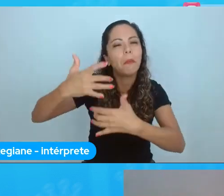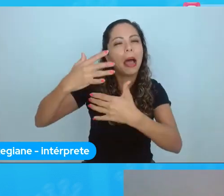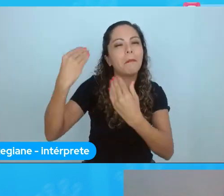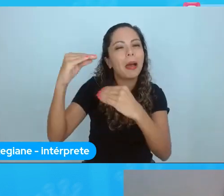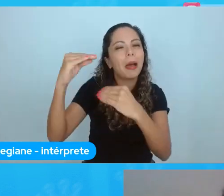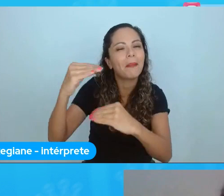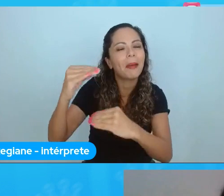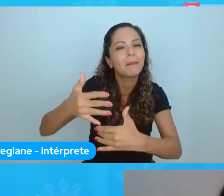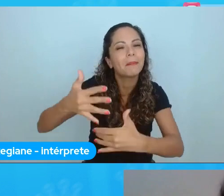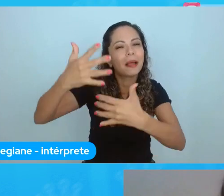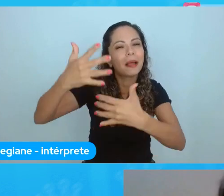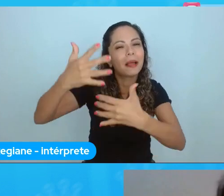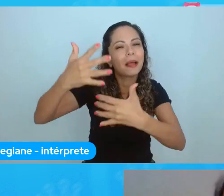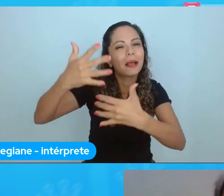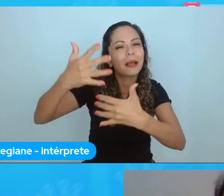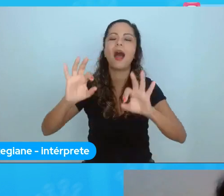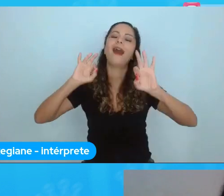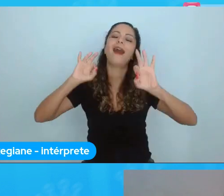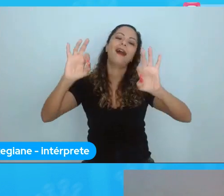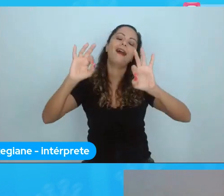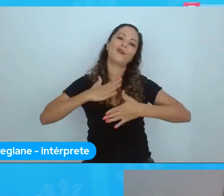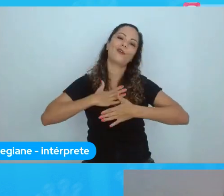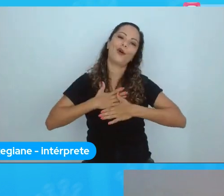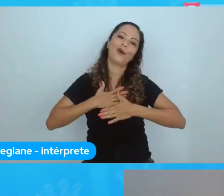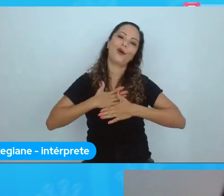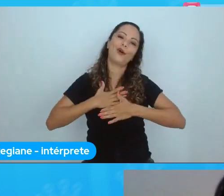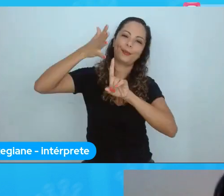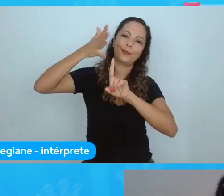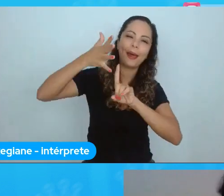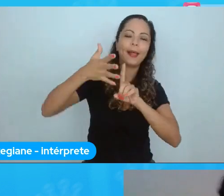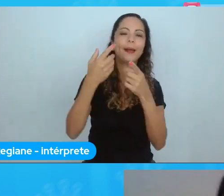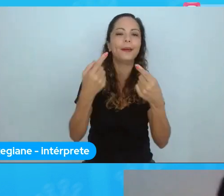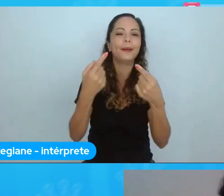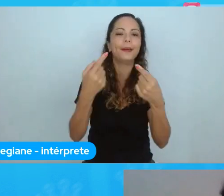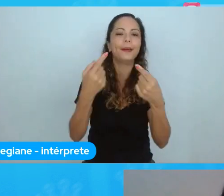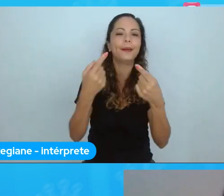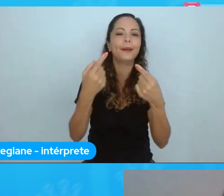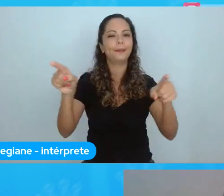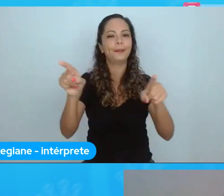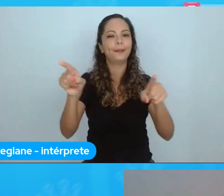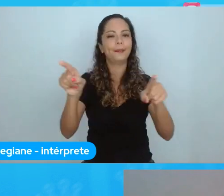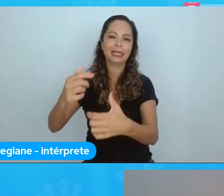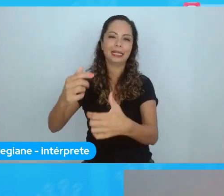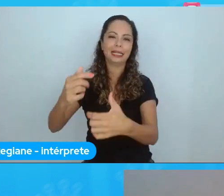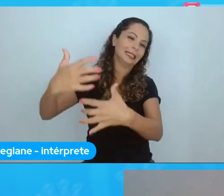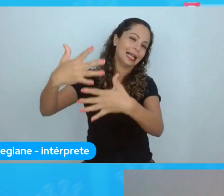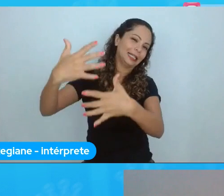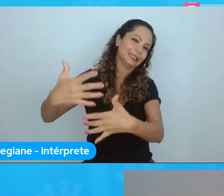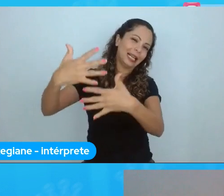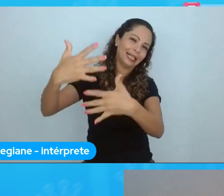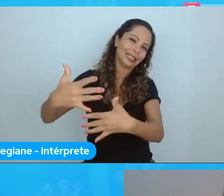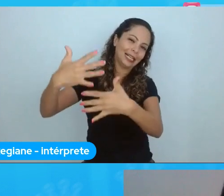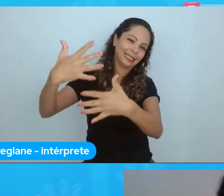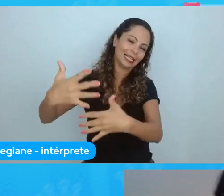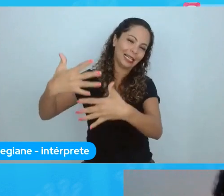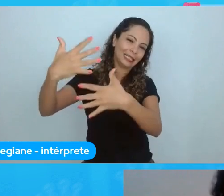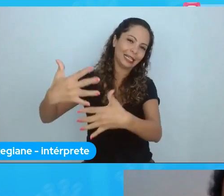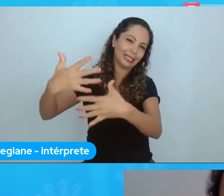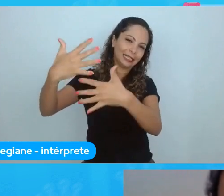eu deixei o pessoal lá falando e eu vou... E, assim, todo mundo comentando que foi show e